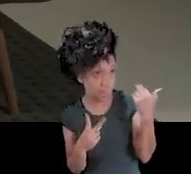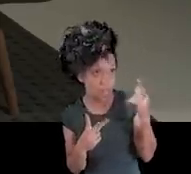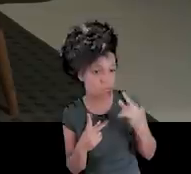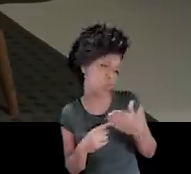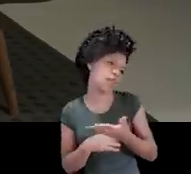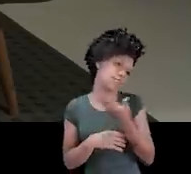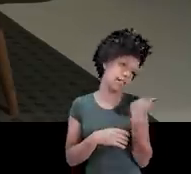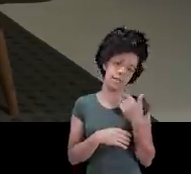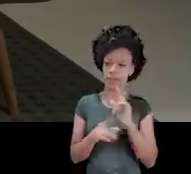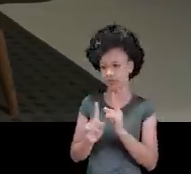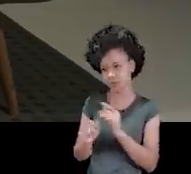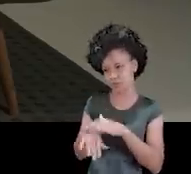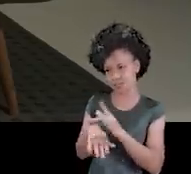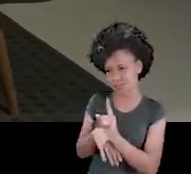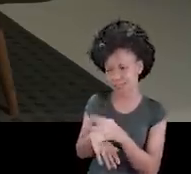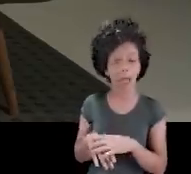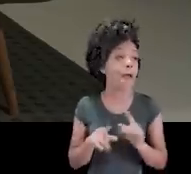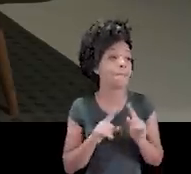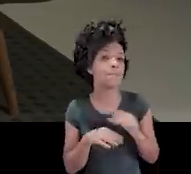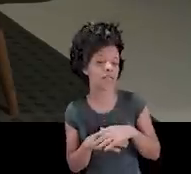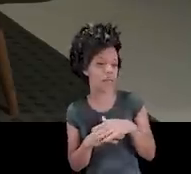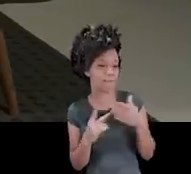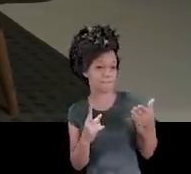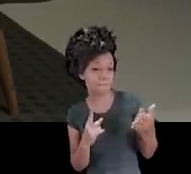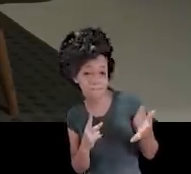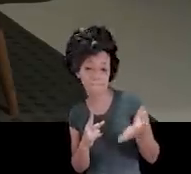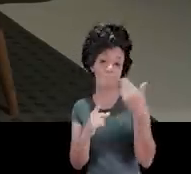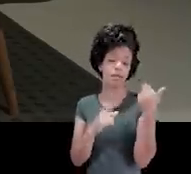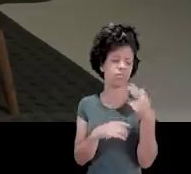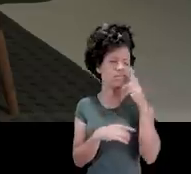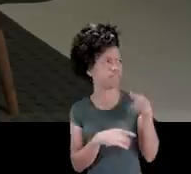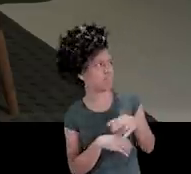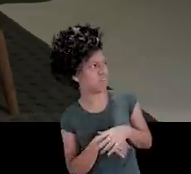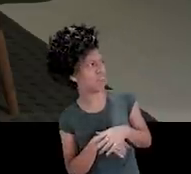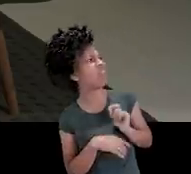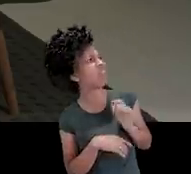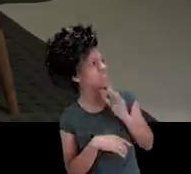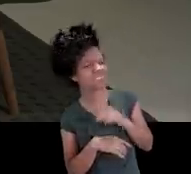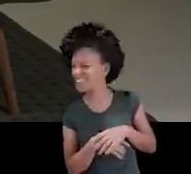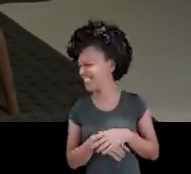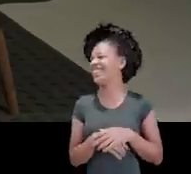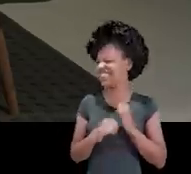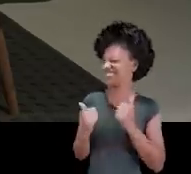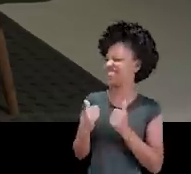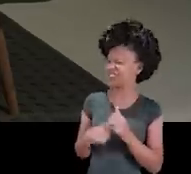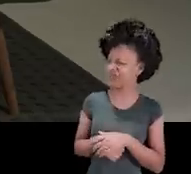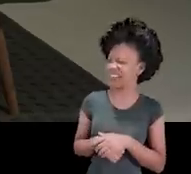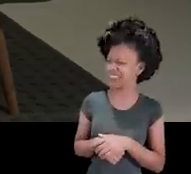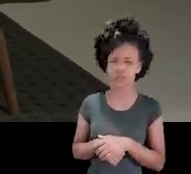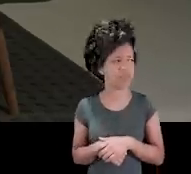eu não vou fazer só, pra você, tá? Não, só tá, eu tô preocupado. Mas aí o cara vem e faz assim, ó. Tava esperando. Aí você olha, é um cara que você nunca viu na vida. O cara, demais, cara.